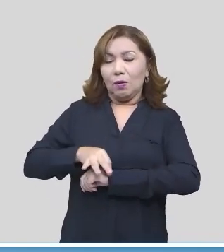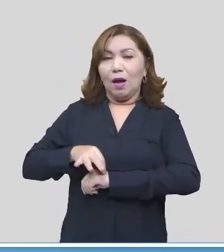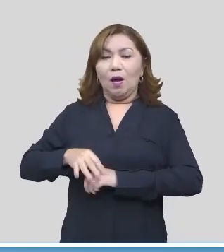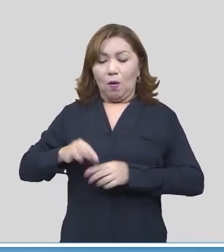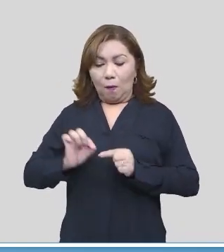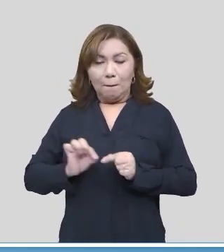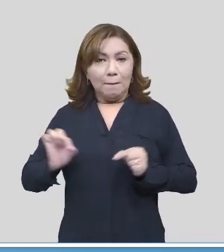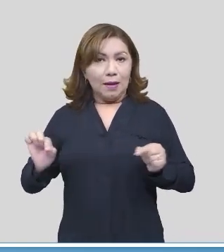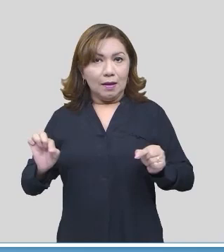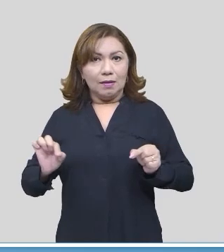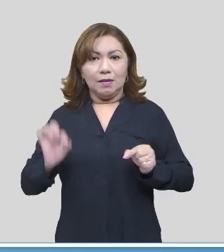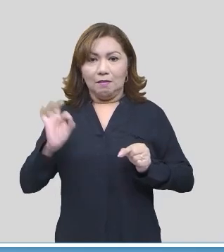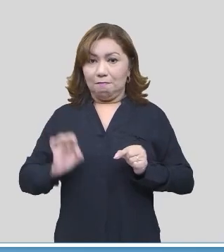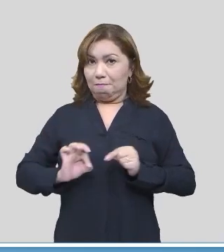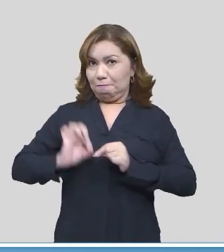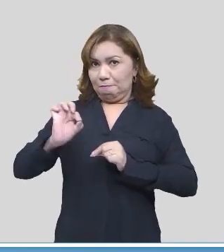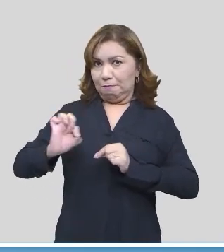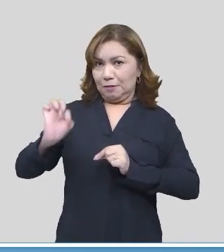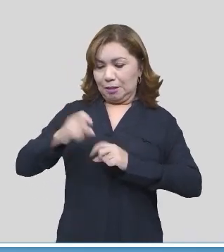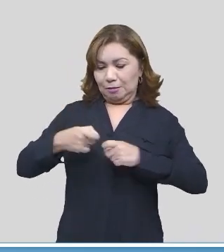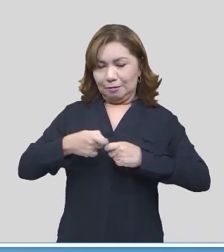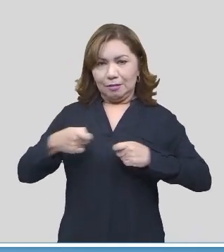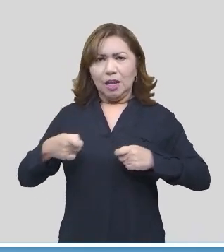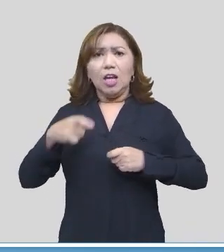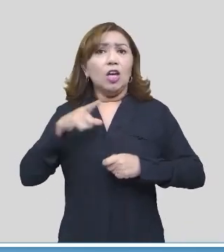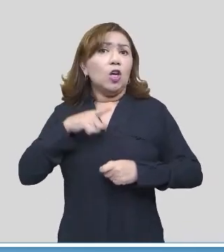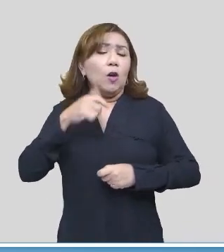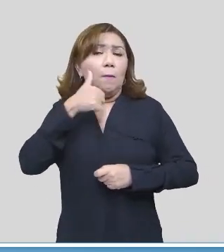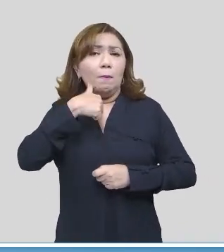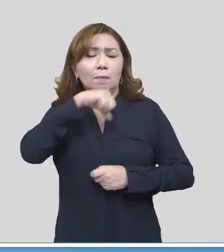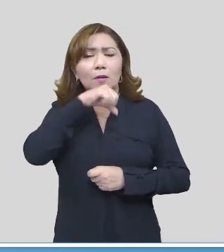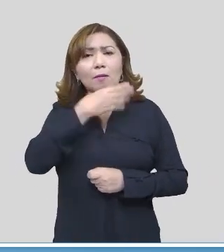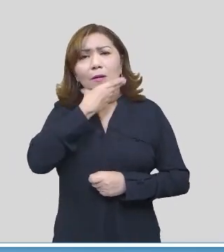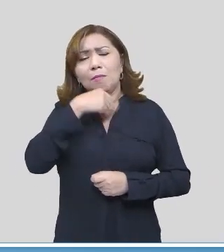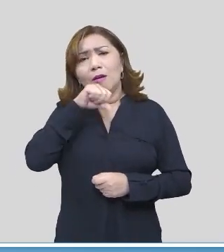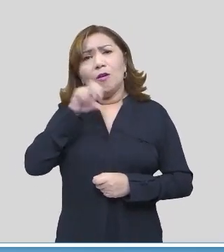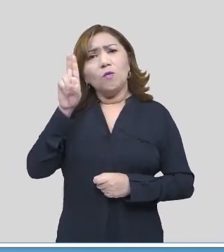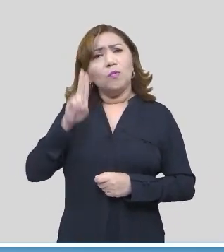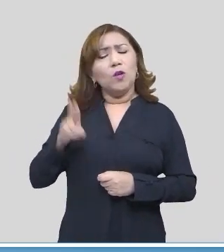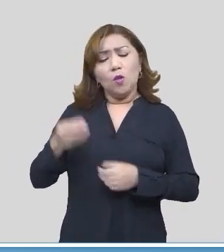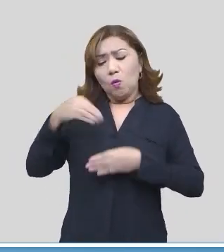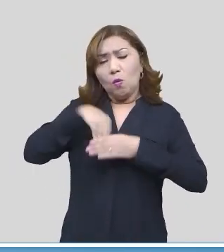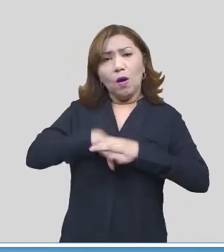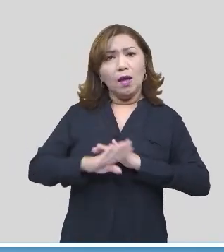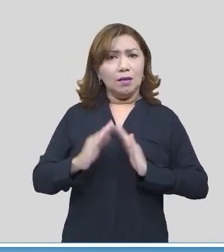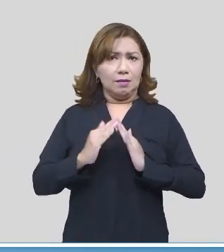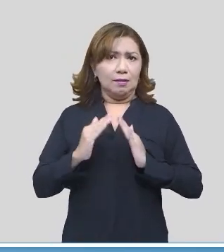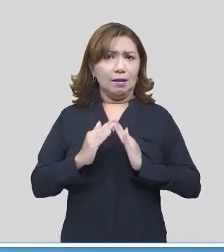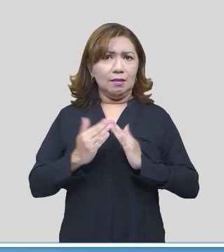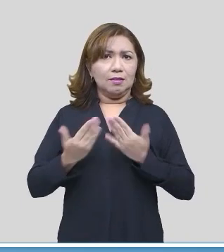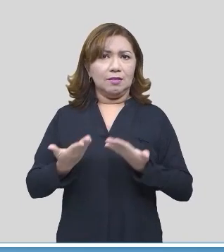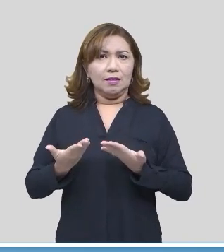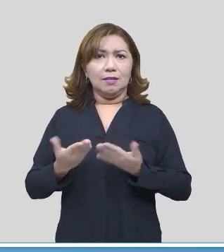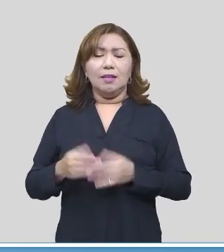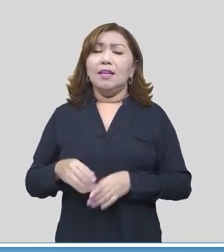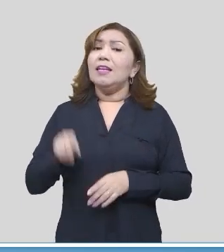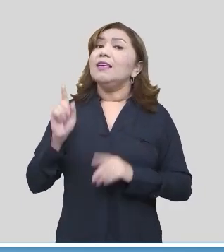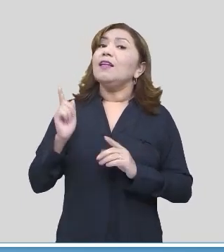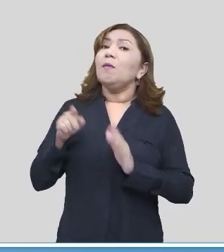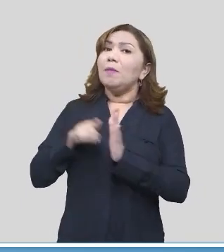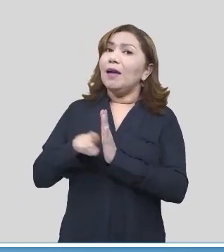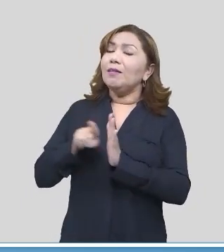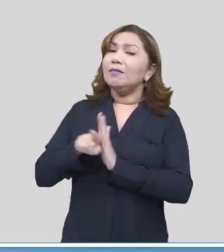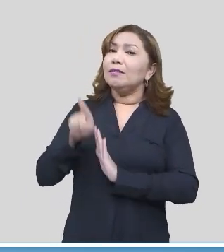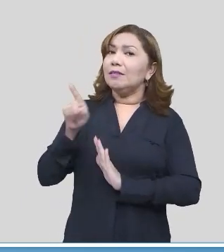fita métrica e os outros instrumentos que o papai ou a mamãe até tem guardados em casa. Que tal perguntarmos para eles